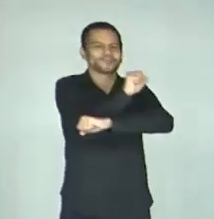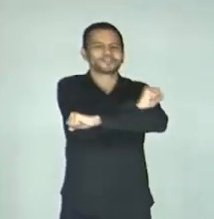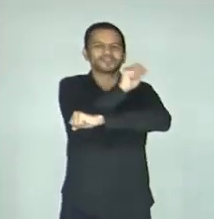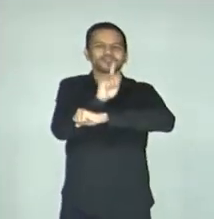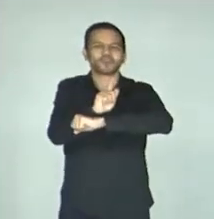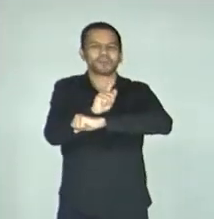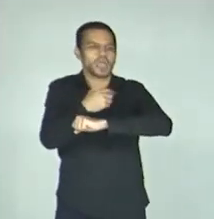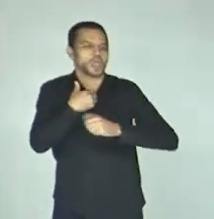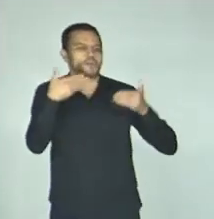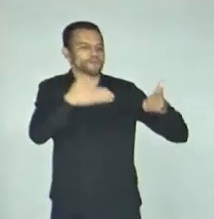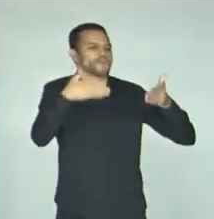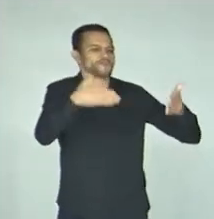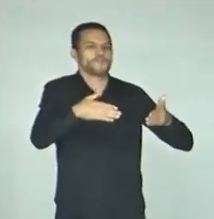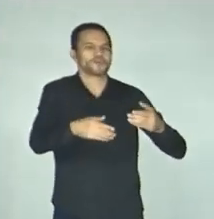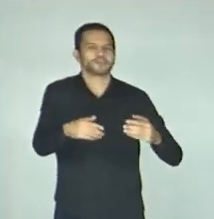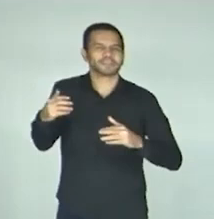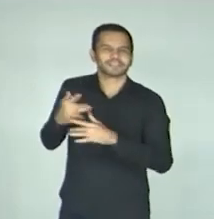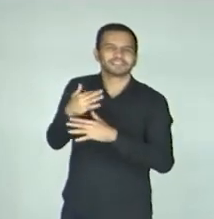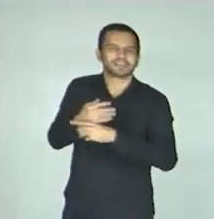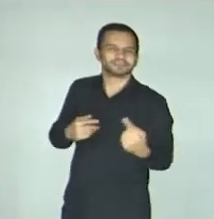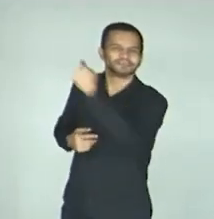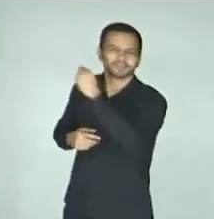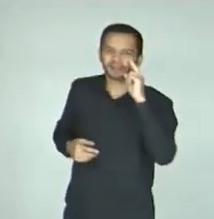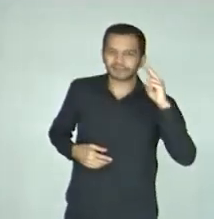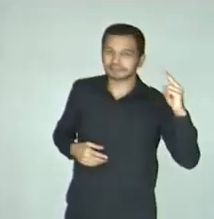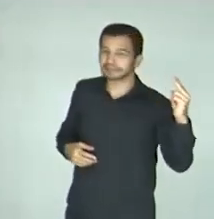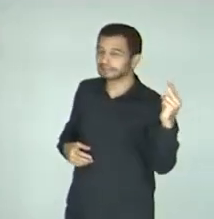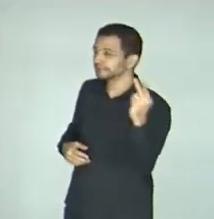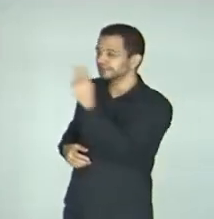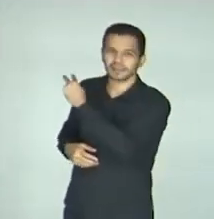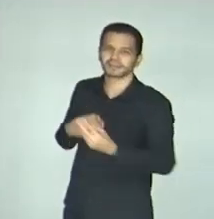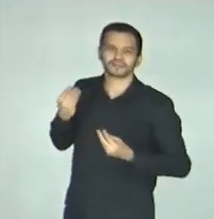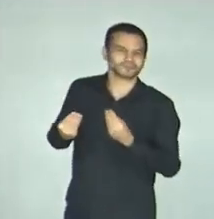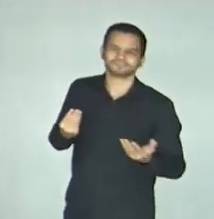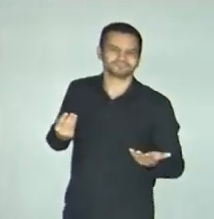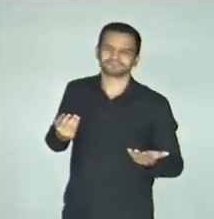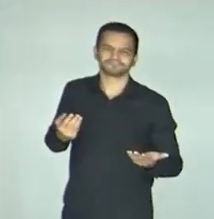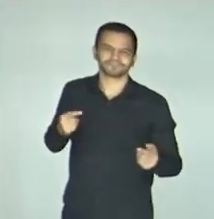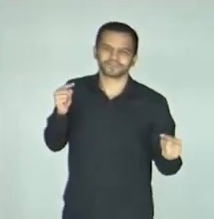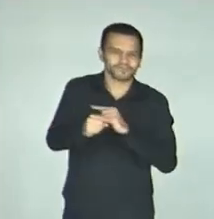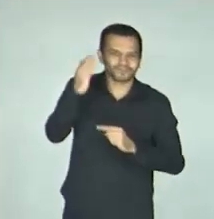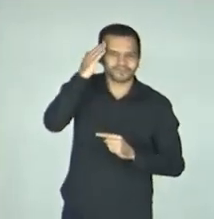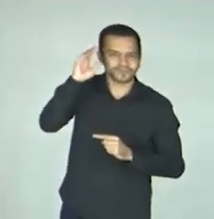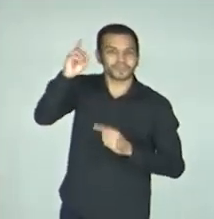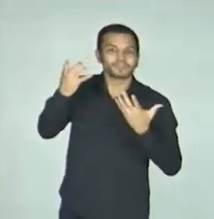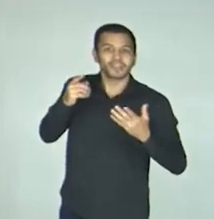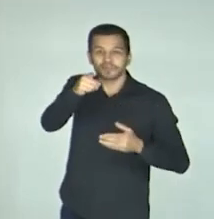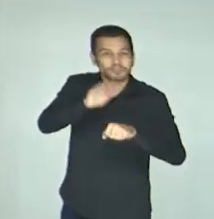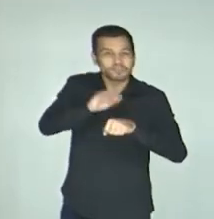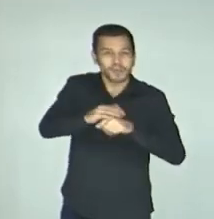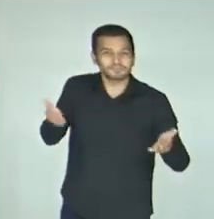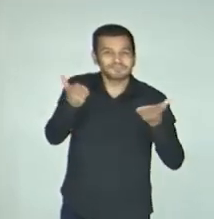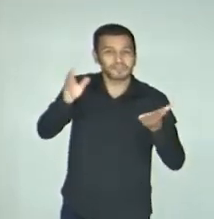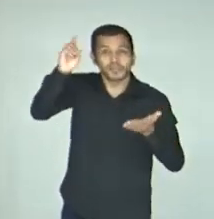Deus oferece a frente eu acredito mais daquilo que conquistaram do que naquilo que Deus pode desfazer conquistar